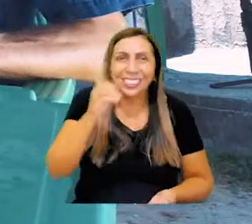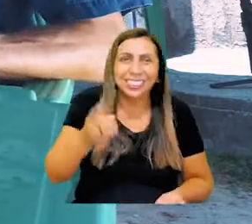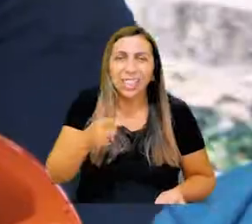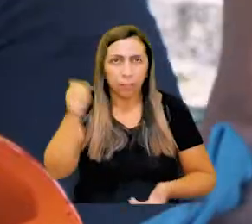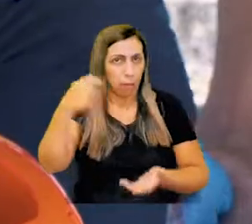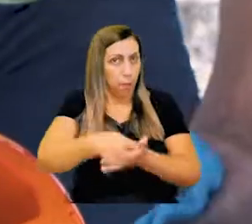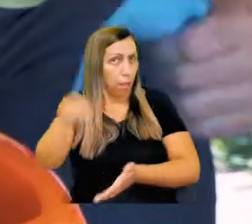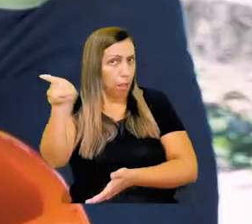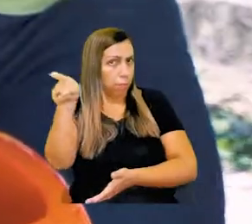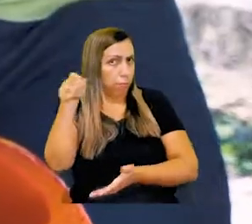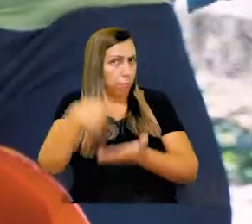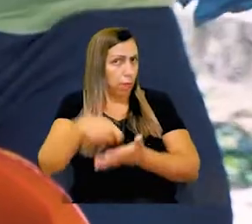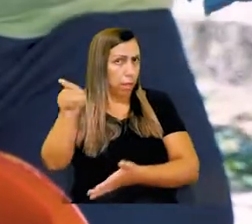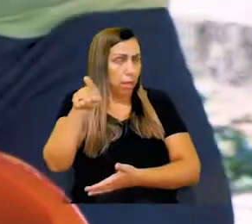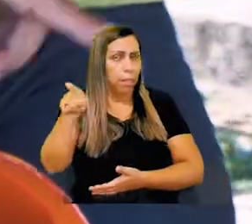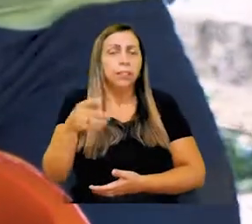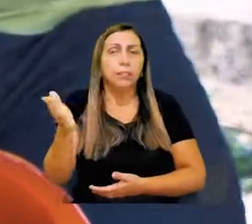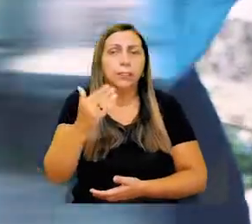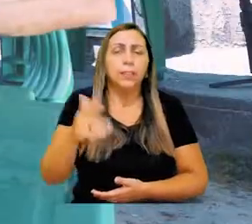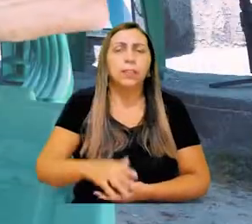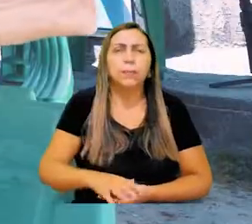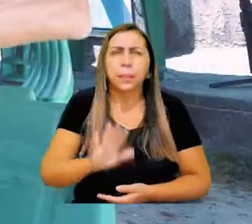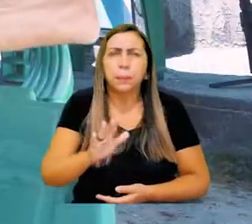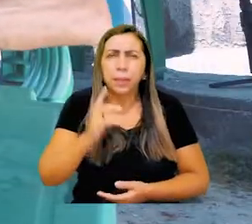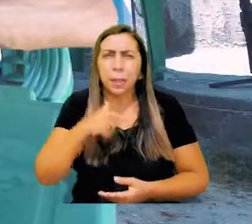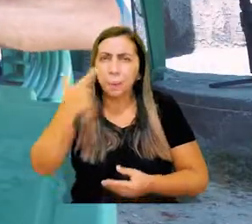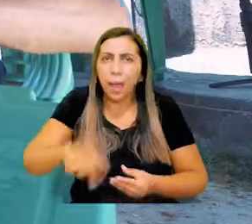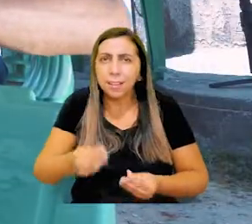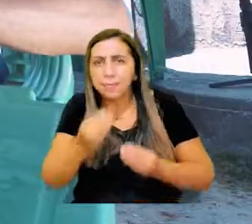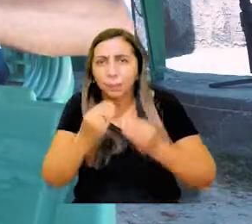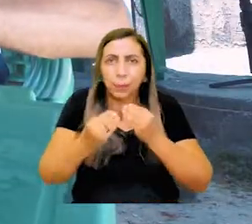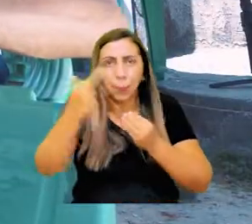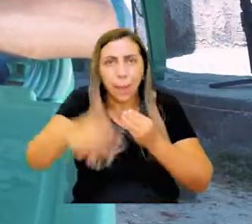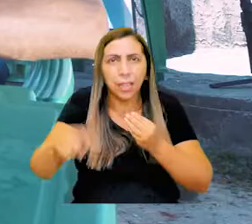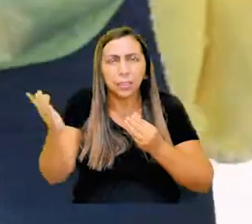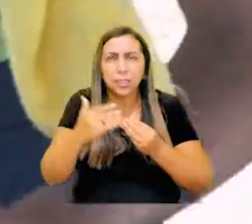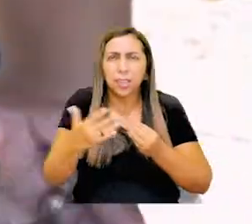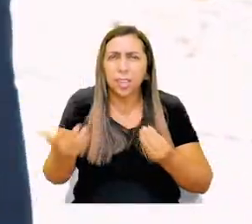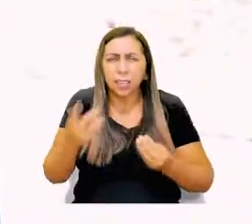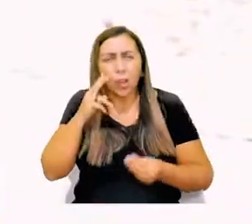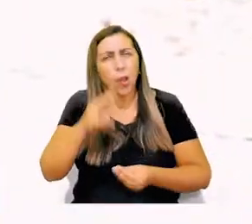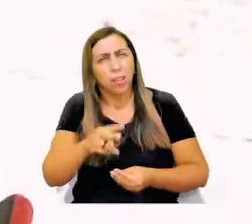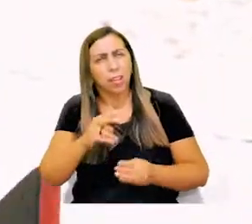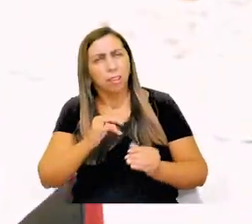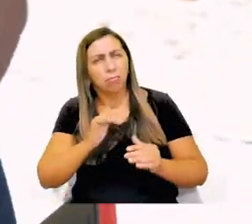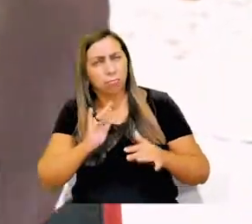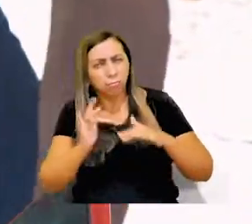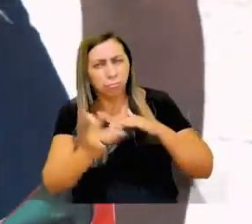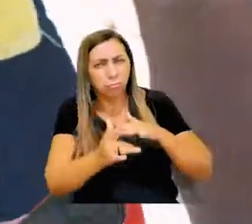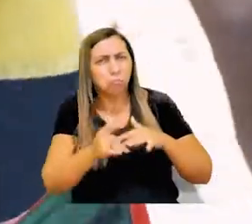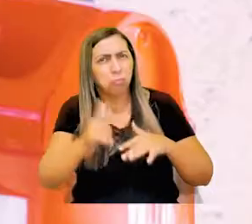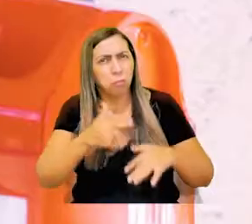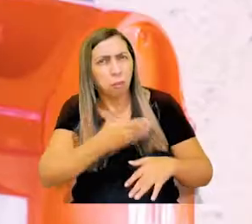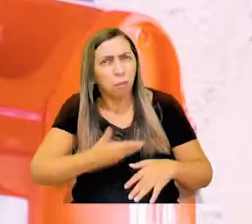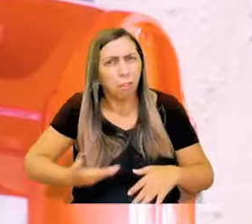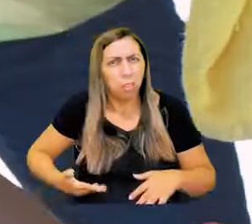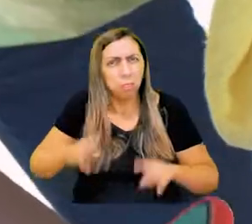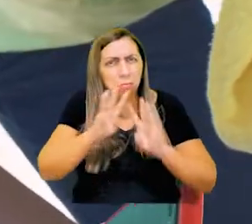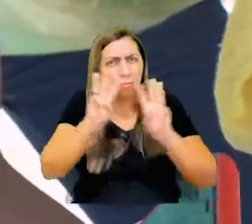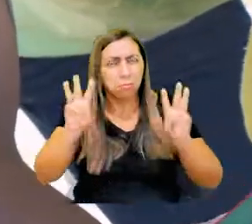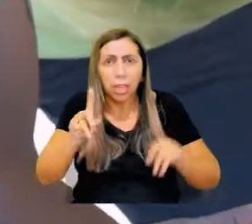bom dia. Ele é que vai pagar, viu? Pode deixar. Vai pagar. Traga lá. Peraí, meu filho. Peraí que eu como mais. Não dê mais uma. Pô, é, meu filho. Eu tava olhando aqui nas redes sociais do governo, viu? O